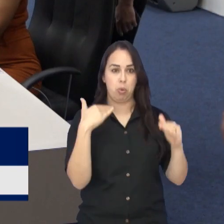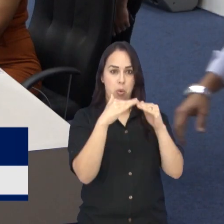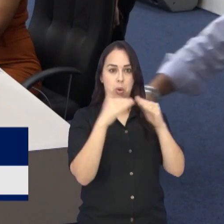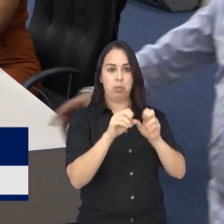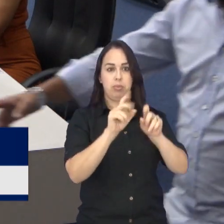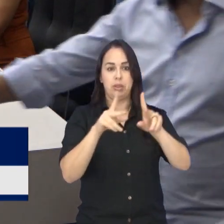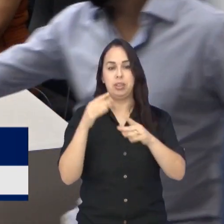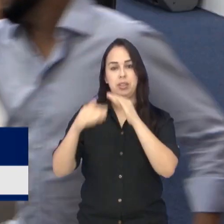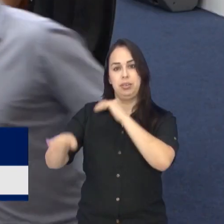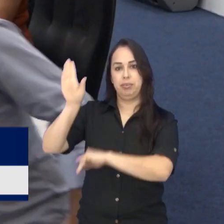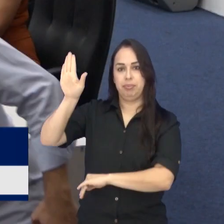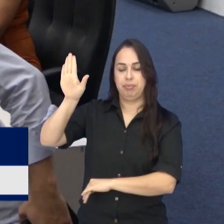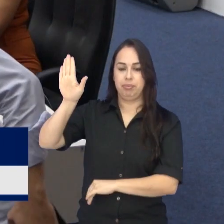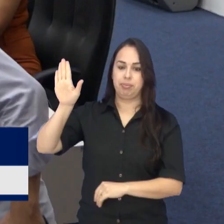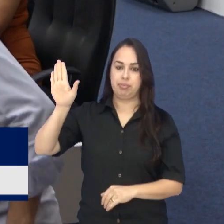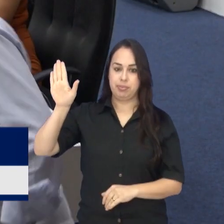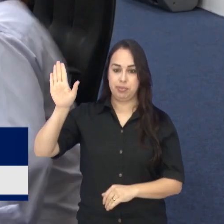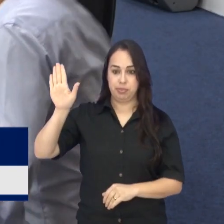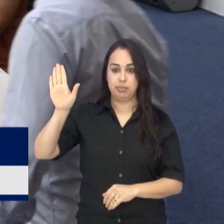permaneça em comissão. Os contrários se manifestem.